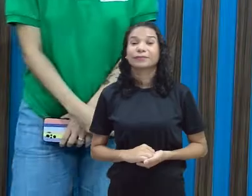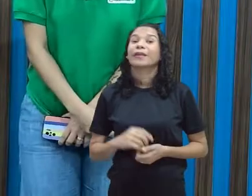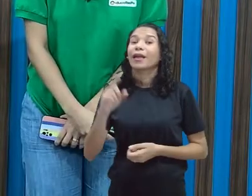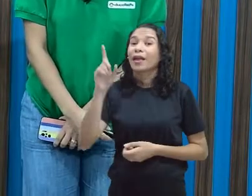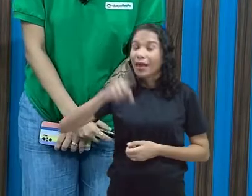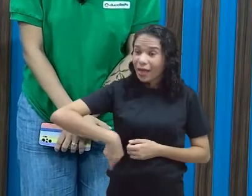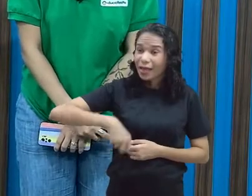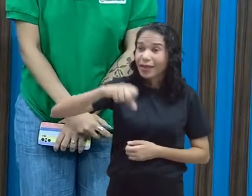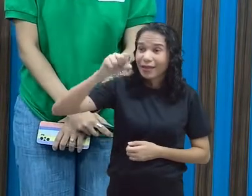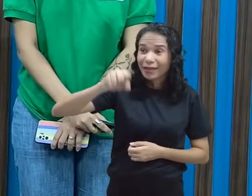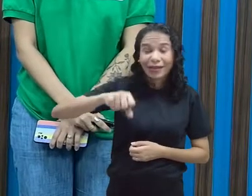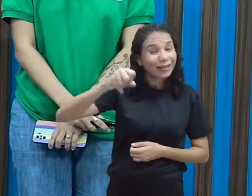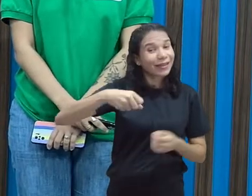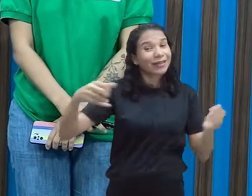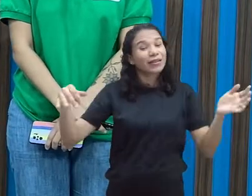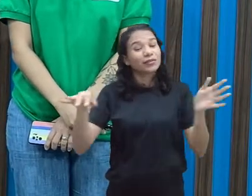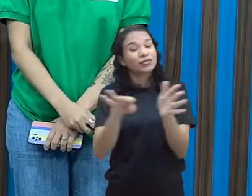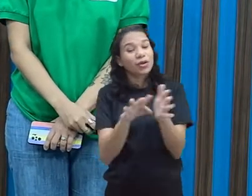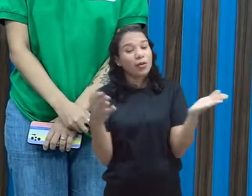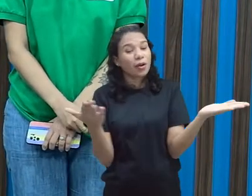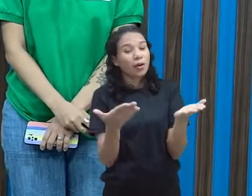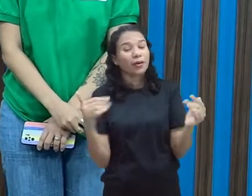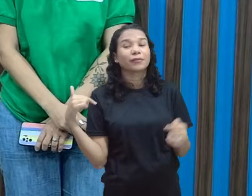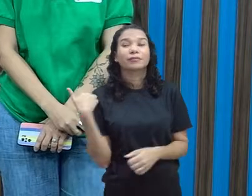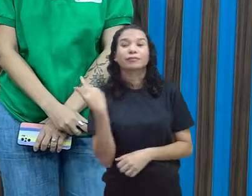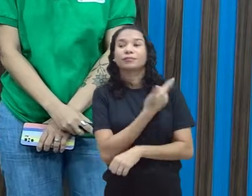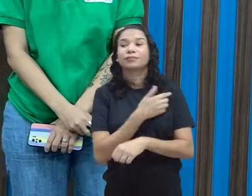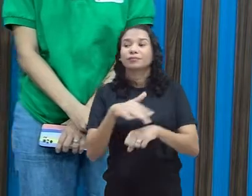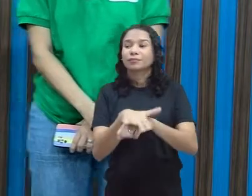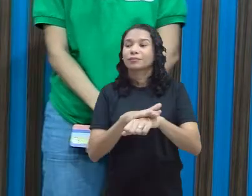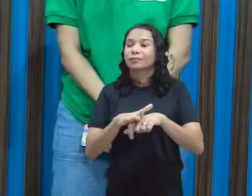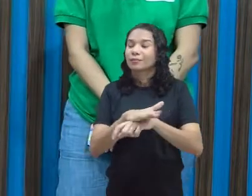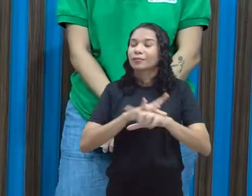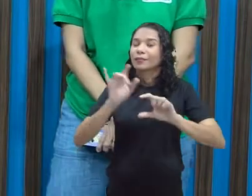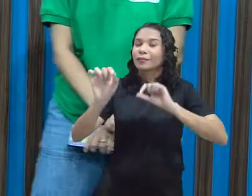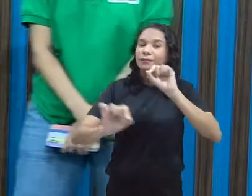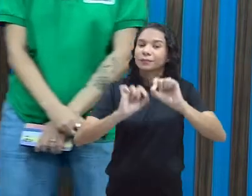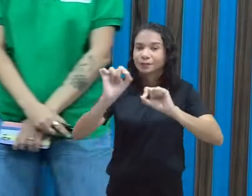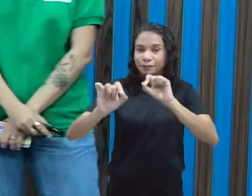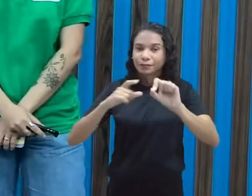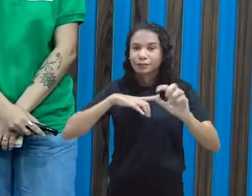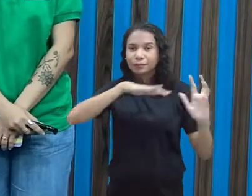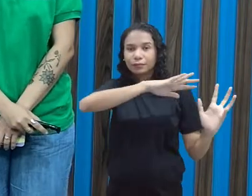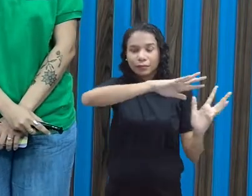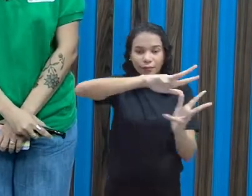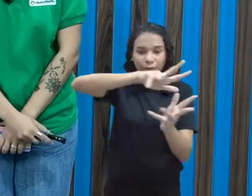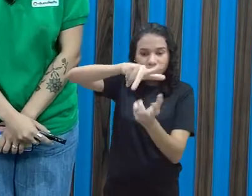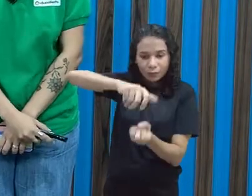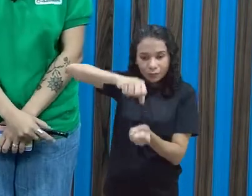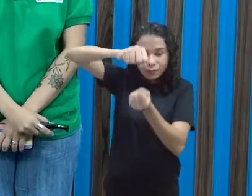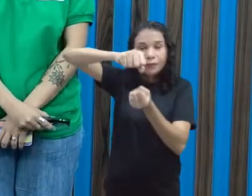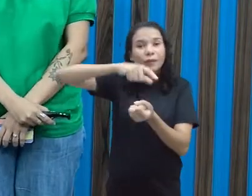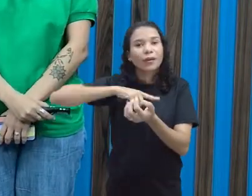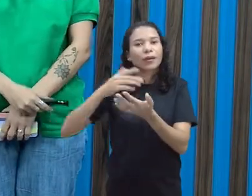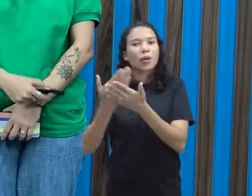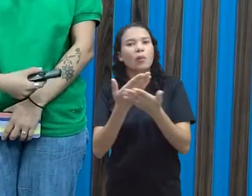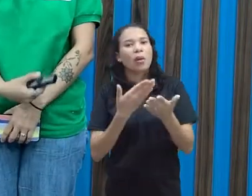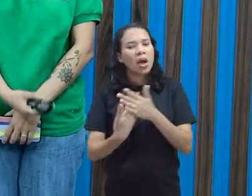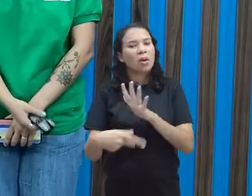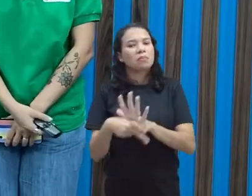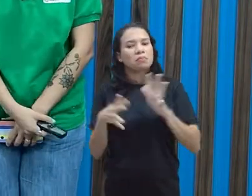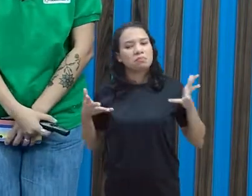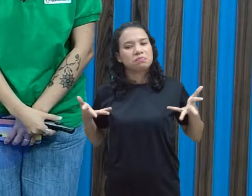Pois é, chegando aqui, né, para a gente falar um pouquinho sobre sustentabilidade, certo? Depois de uma aula dessa